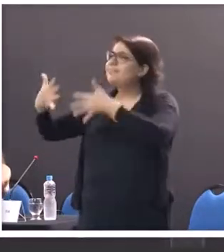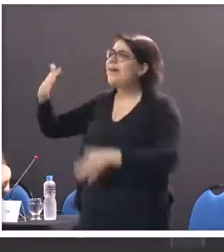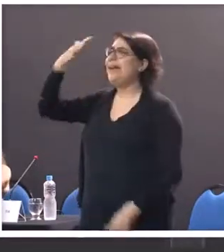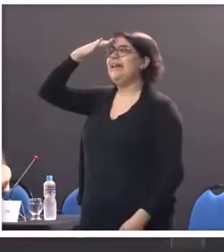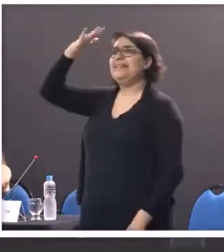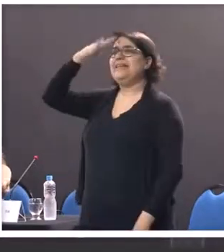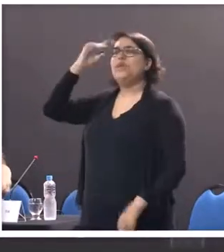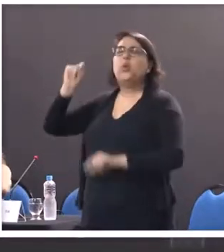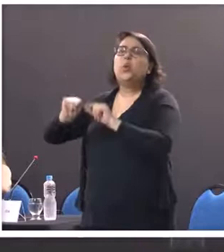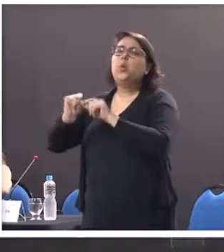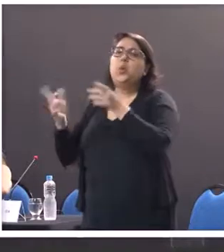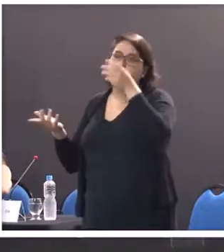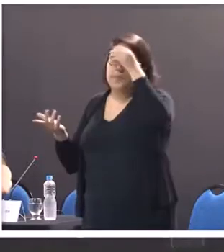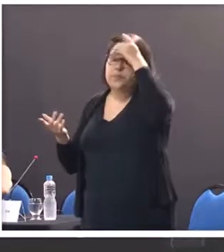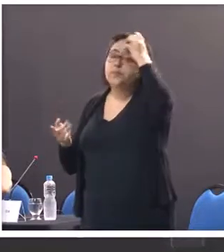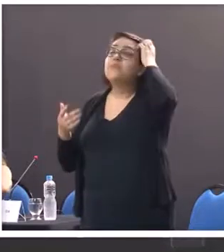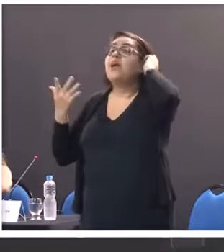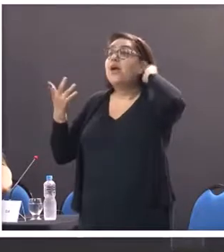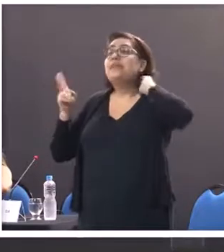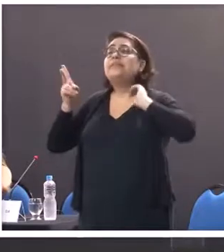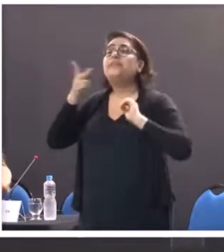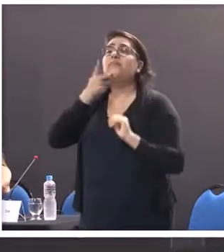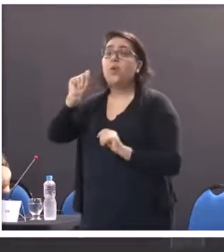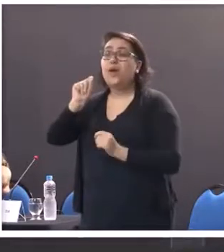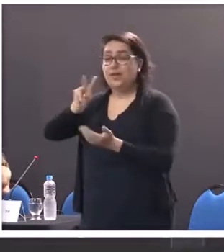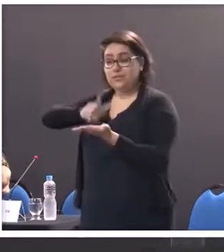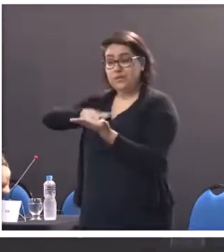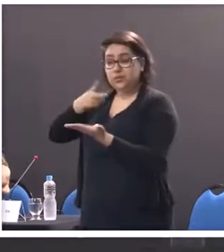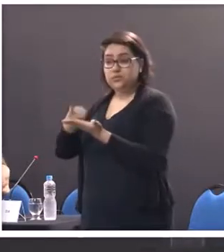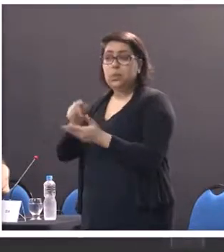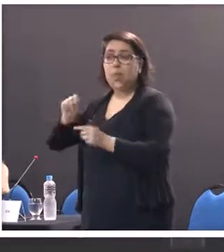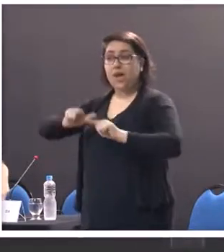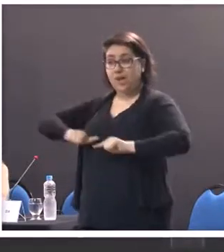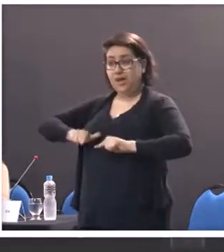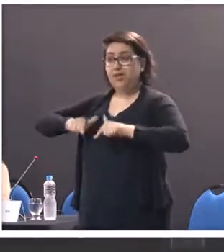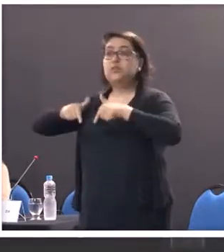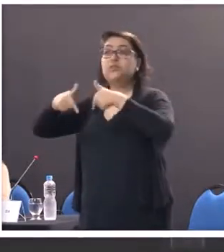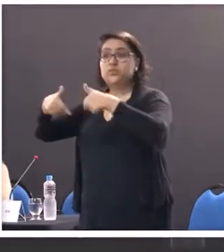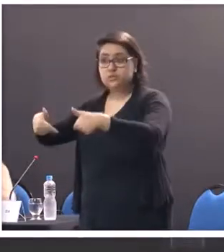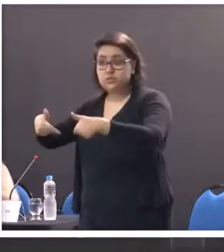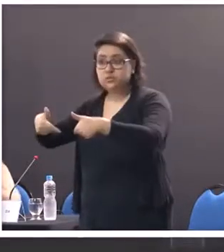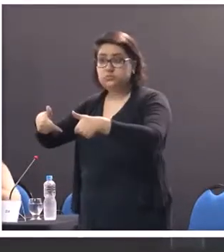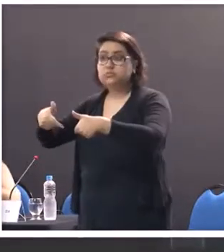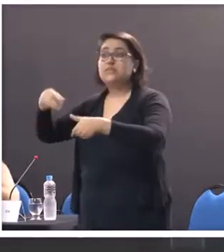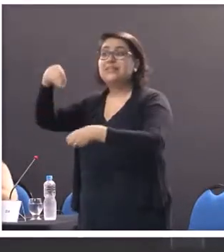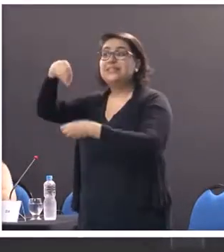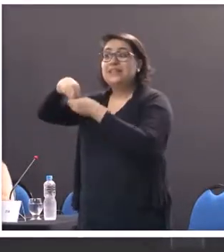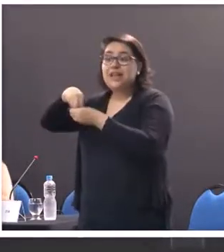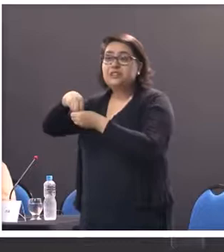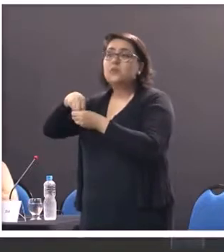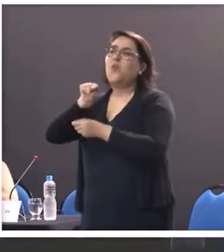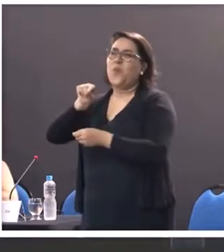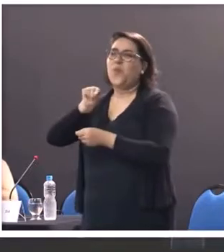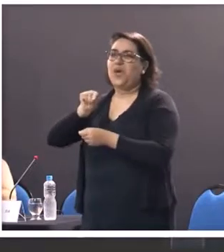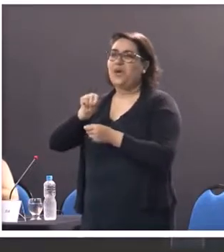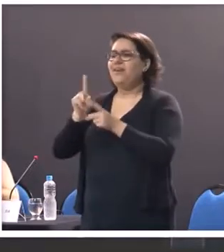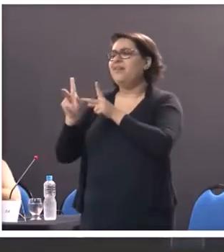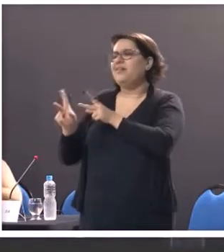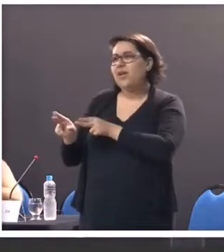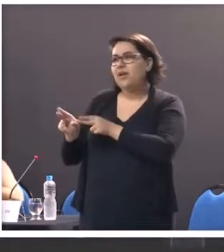tradução. E aí vem dizendo que a tradução é uma atividade que engloba a